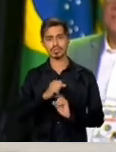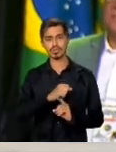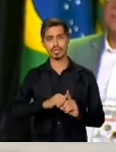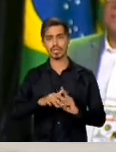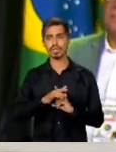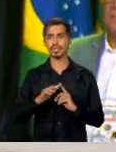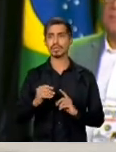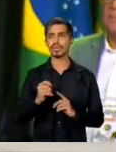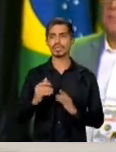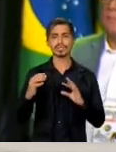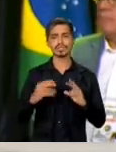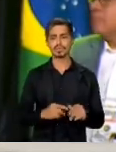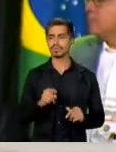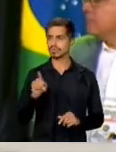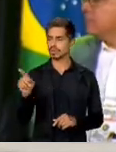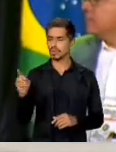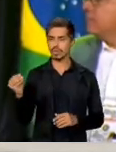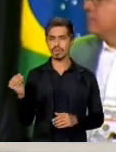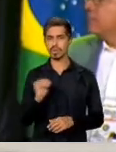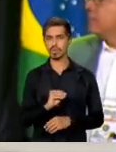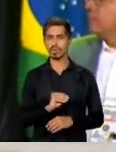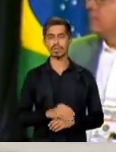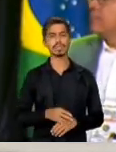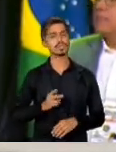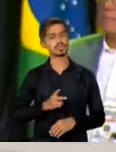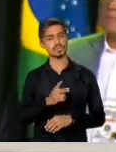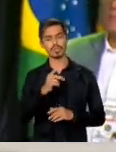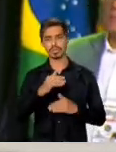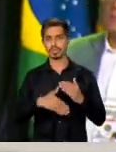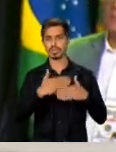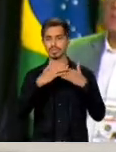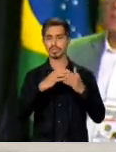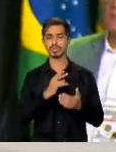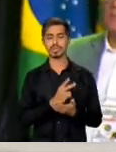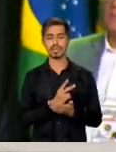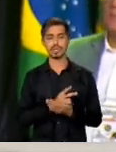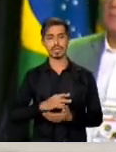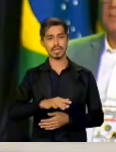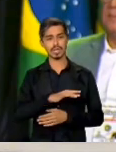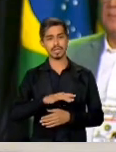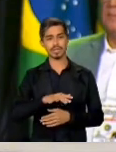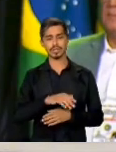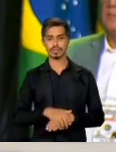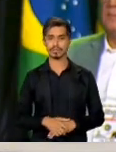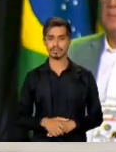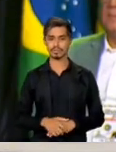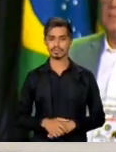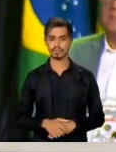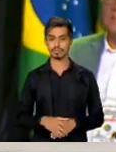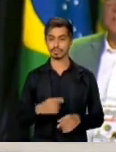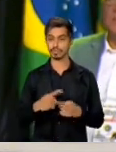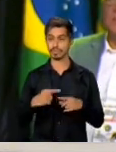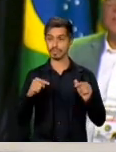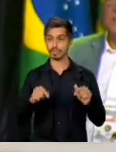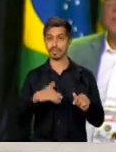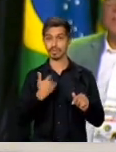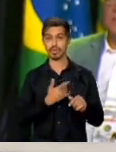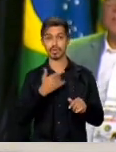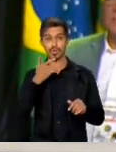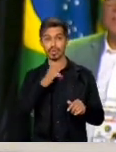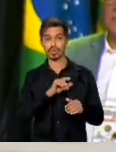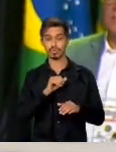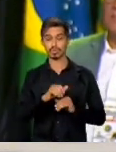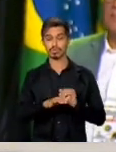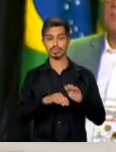todos que o senhor implementou, e continuou crescendo, mesmo nesse cenário de adversidade, porque aqui nós acertamos